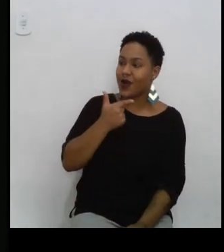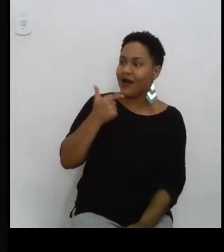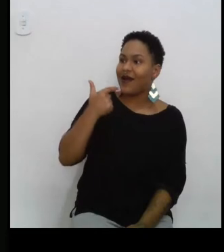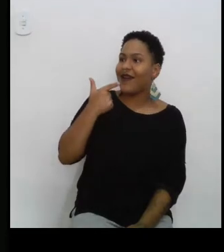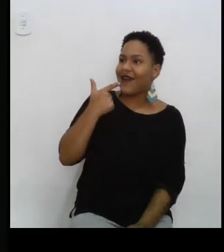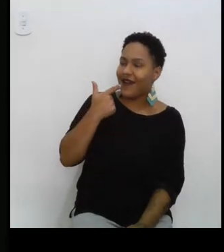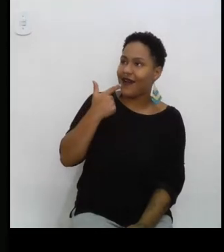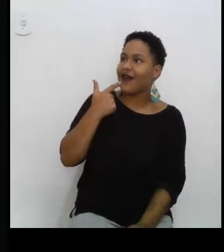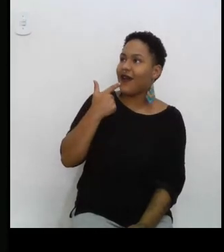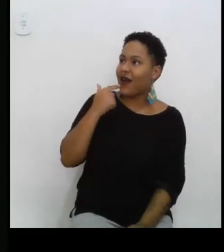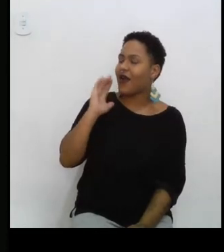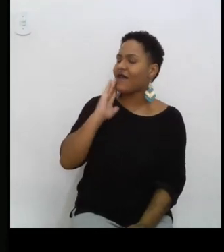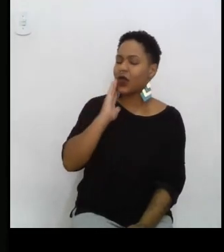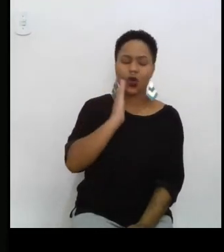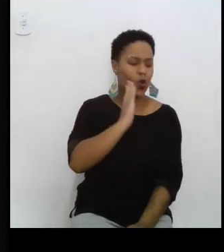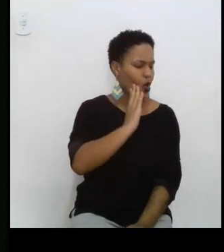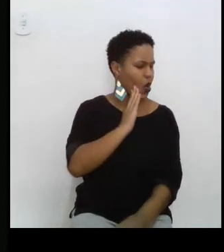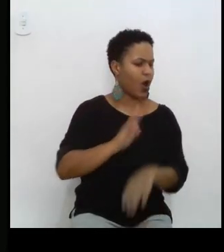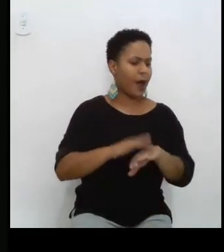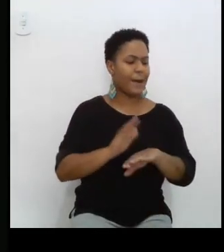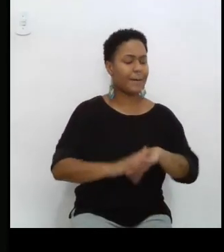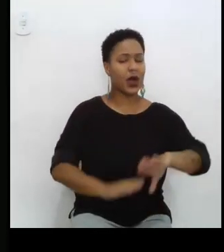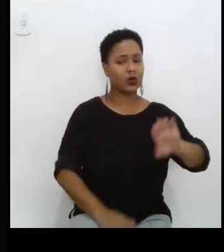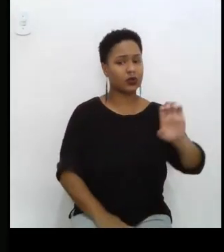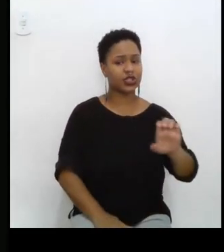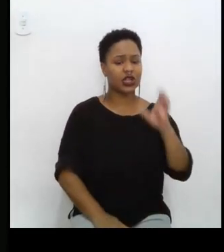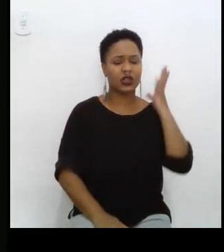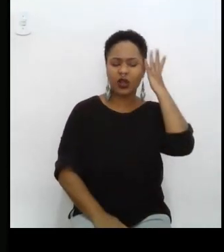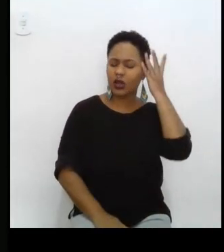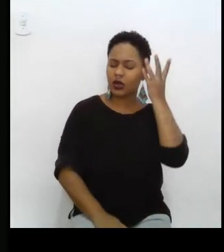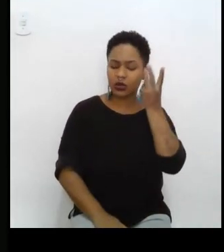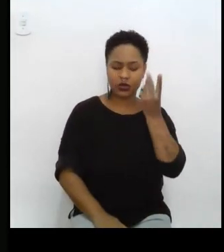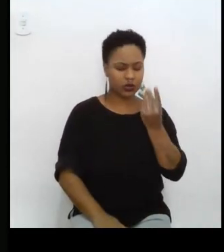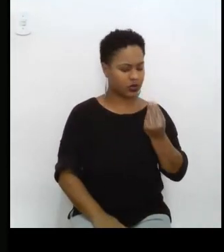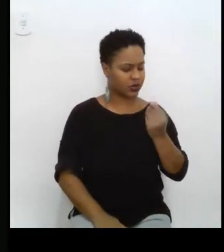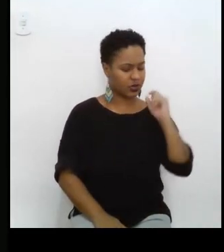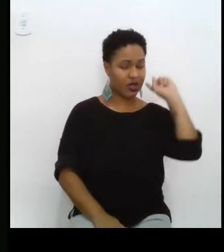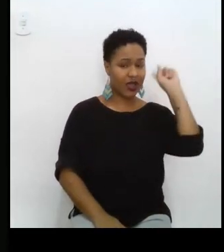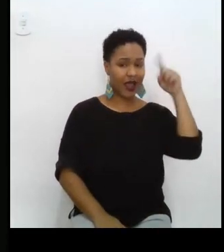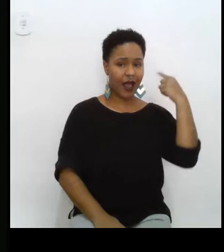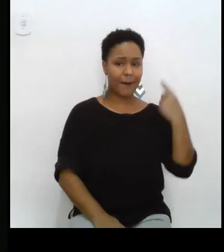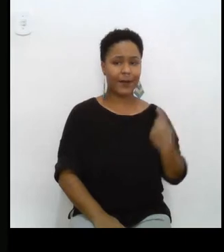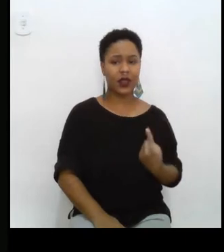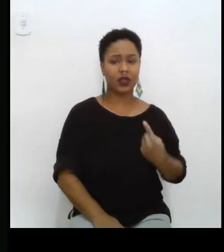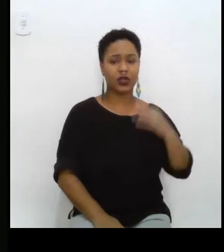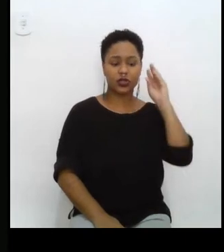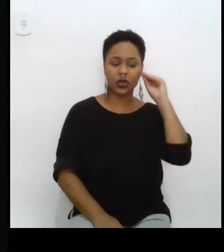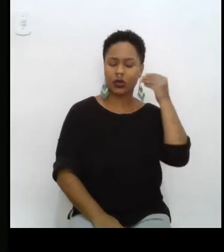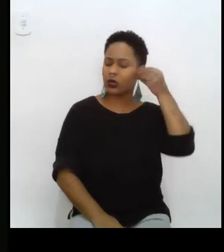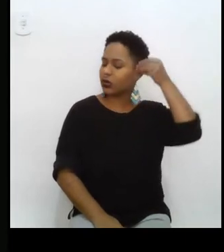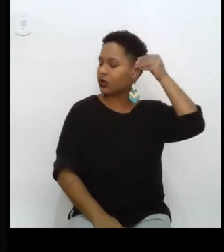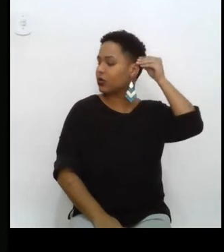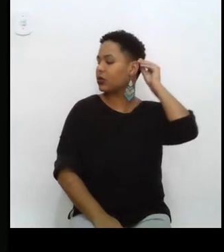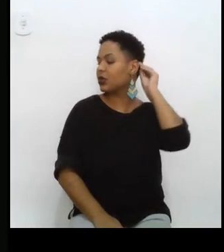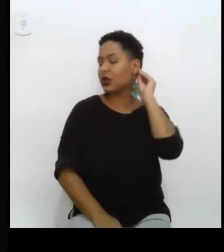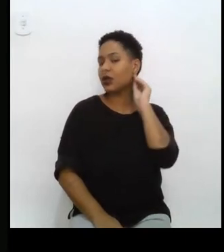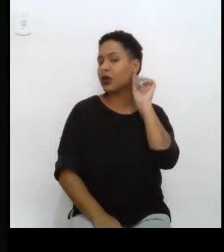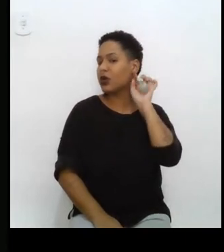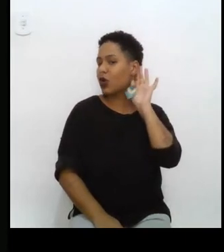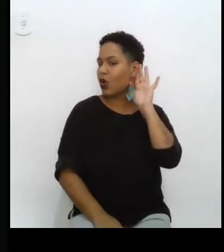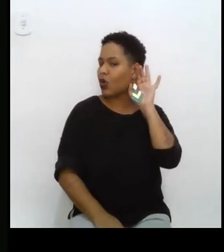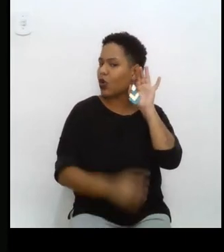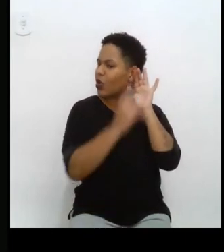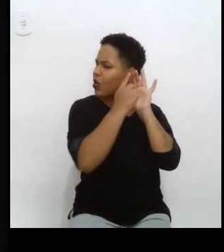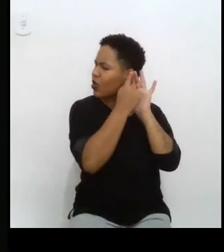de lado com a mão esquerda ela tira uma mecha do seu lindo cabelo cacheado expondo sua orelha dentro de uma espécie de